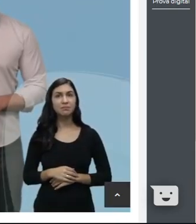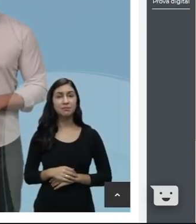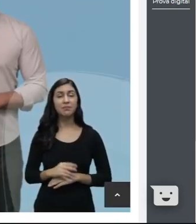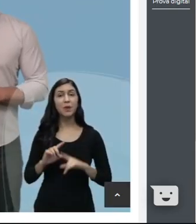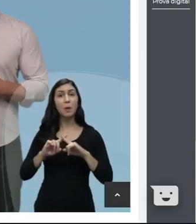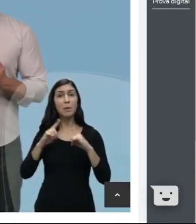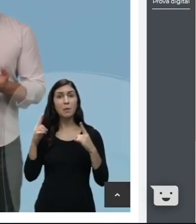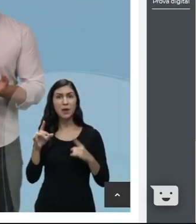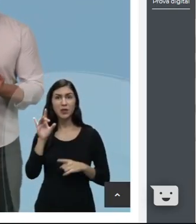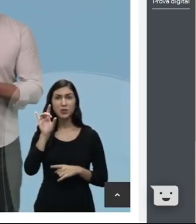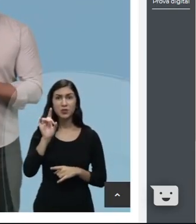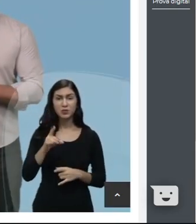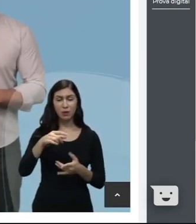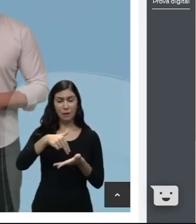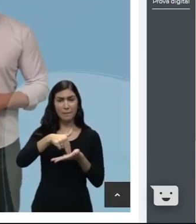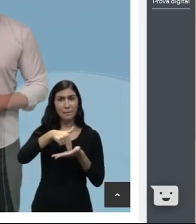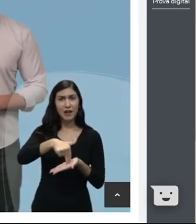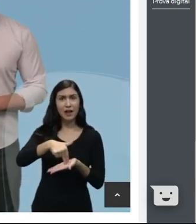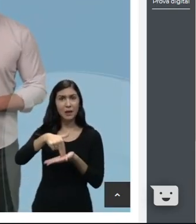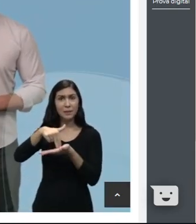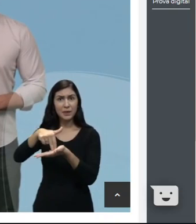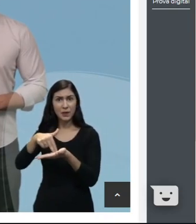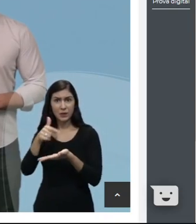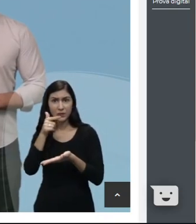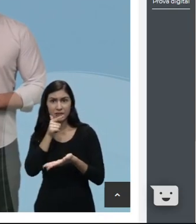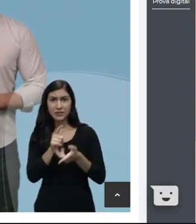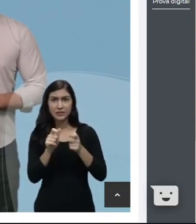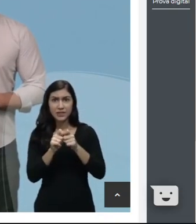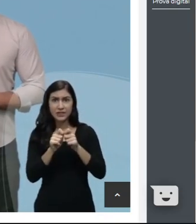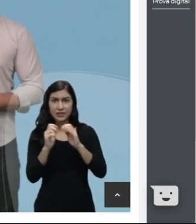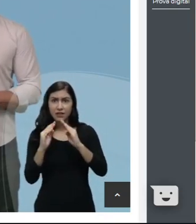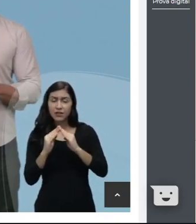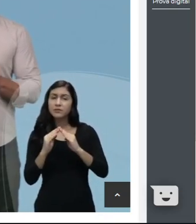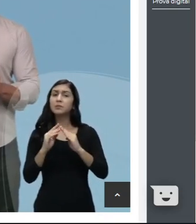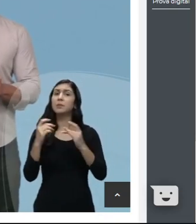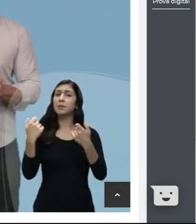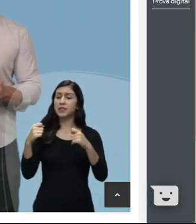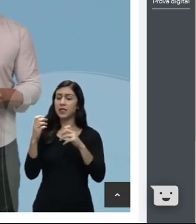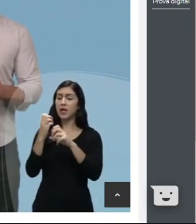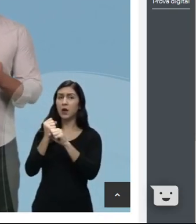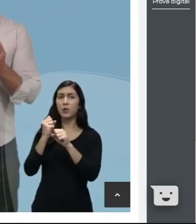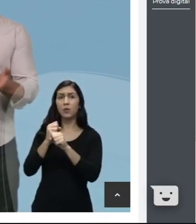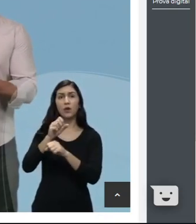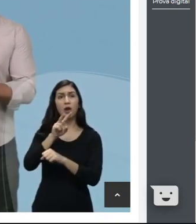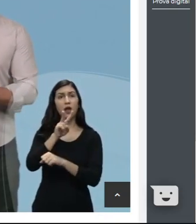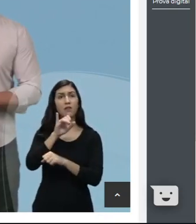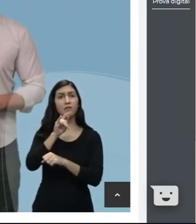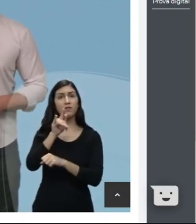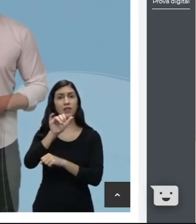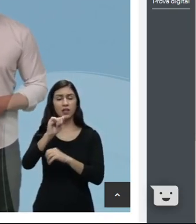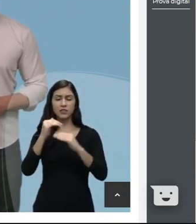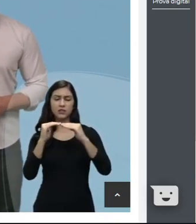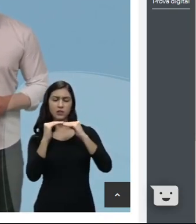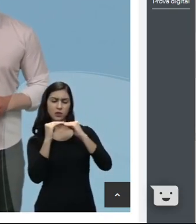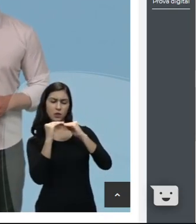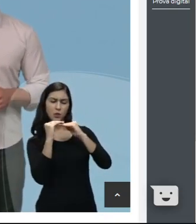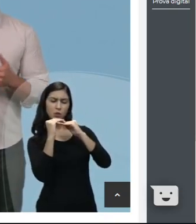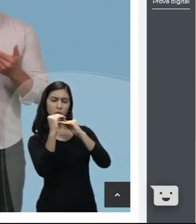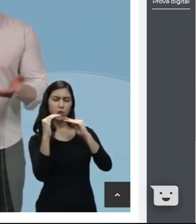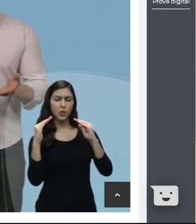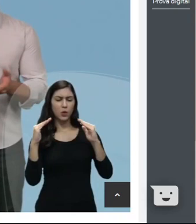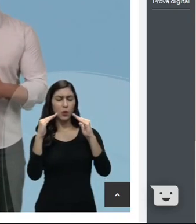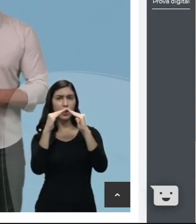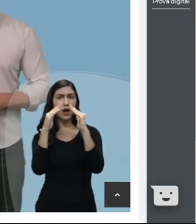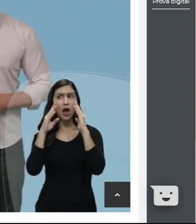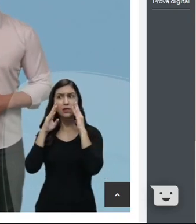Mas, como nem só de pilares se faz uma moradia, temos que calcular também as vigas, estruturas que merecem nossa atenção